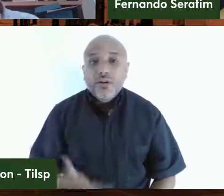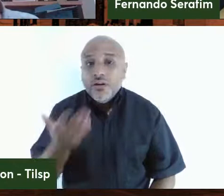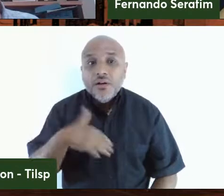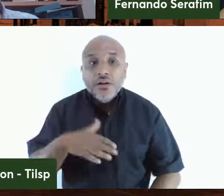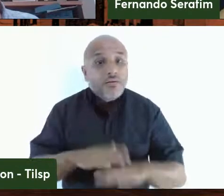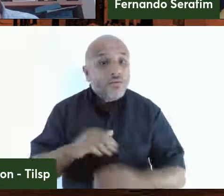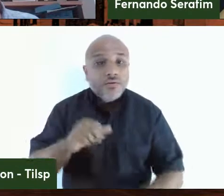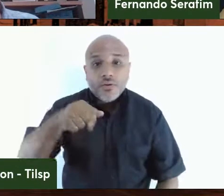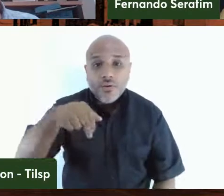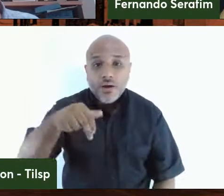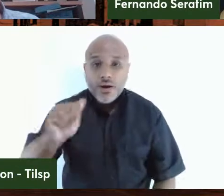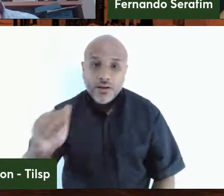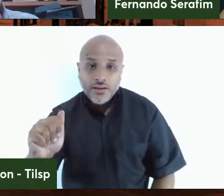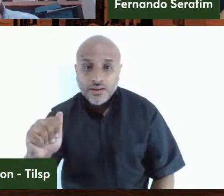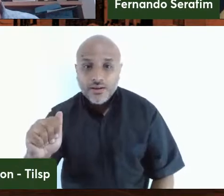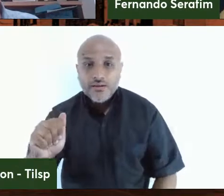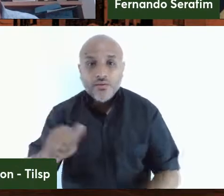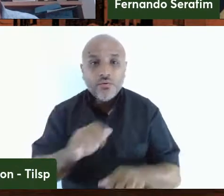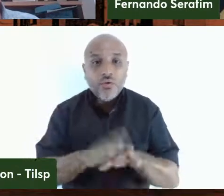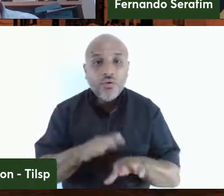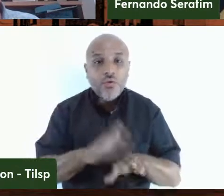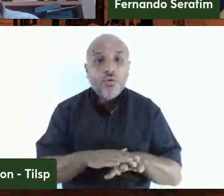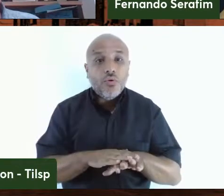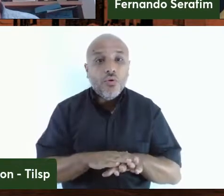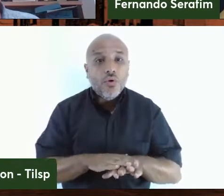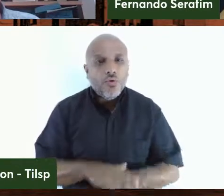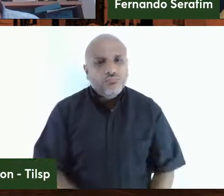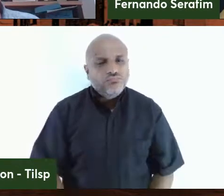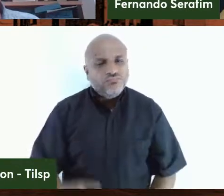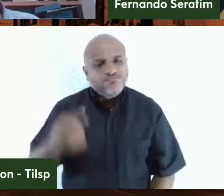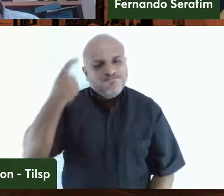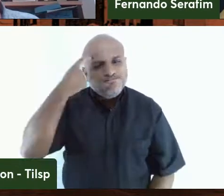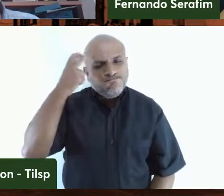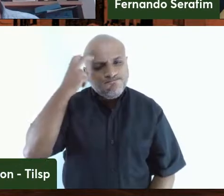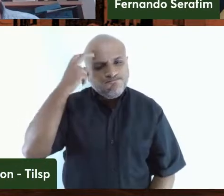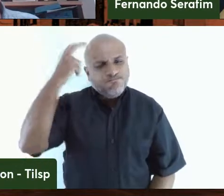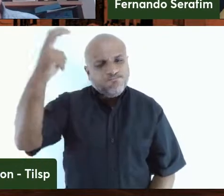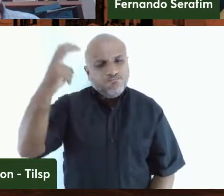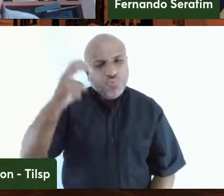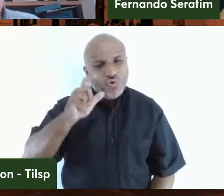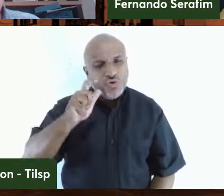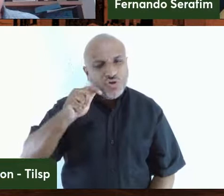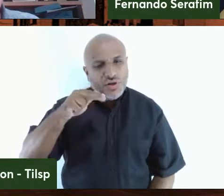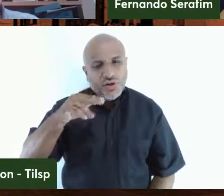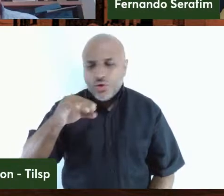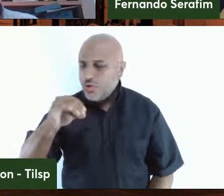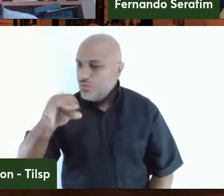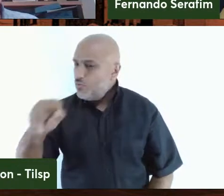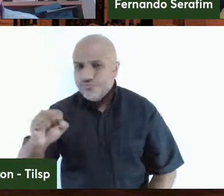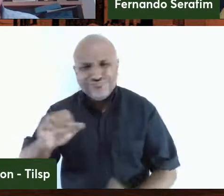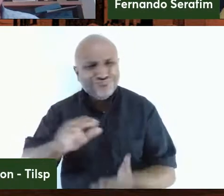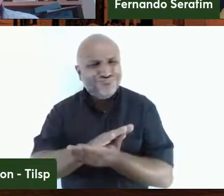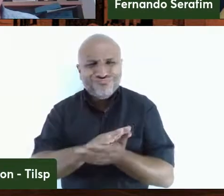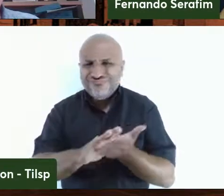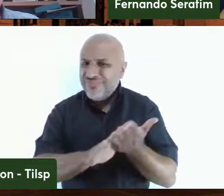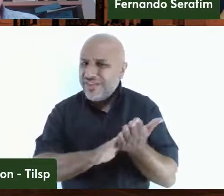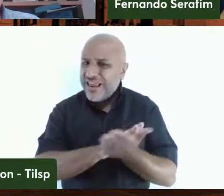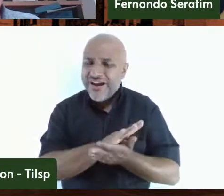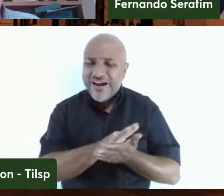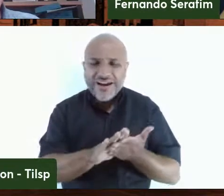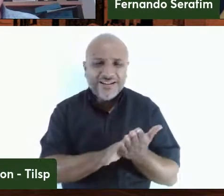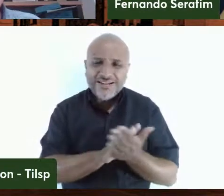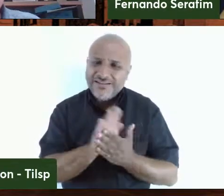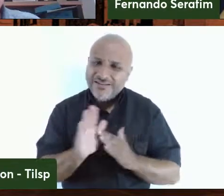Zana, não funciona com os gêmeos, não funciona com nenhum deles, praticamente.